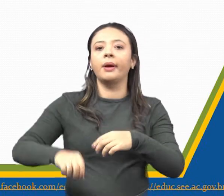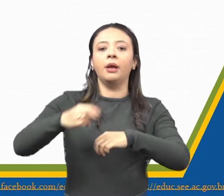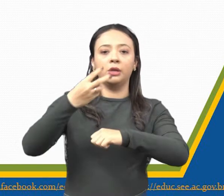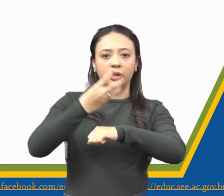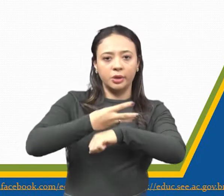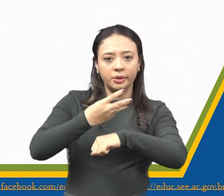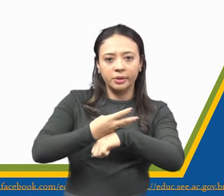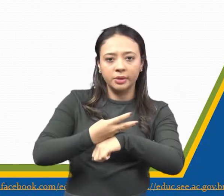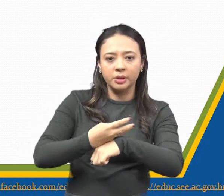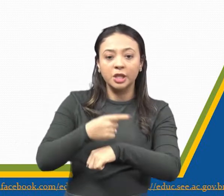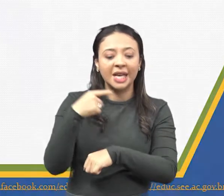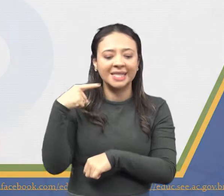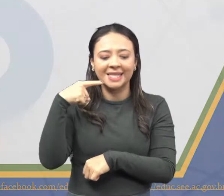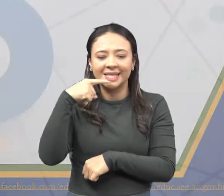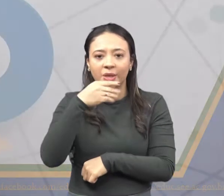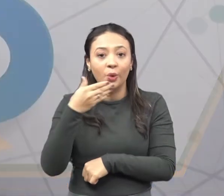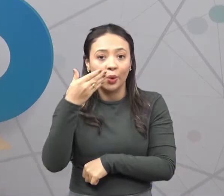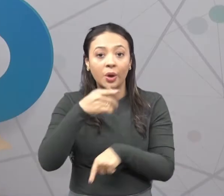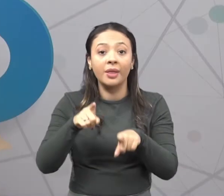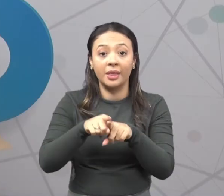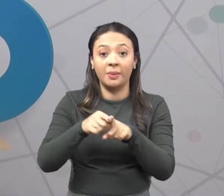do ouro e do café.